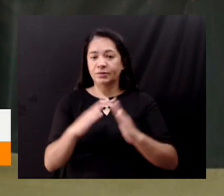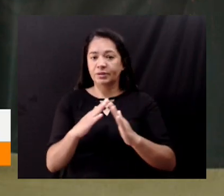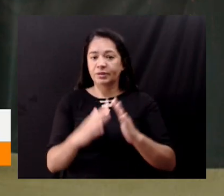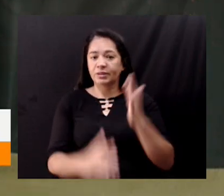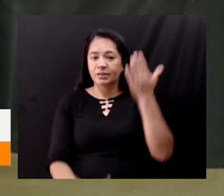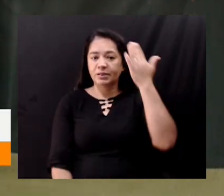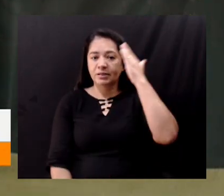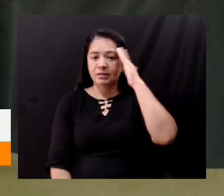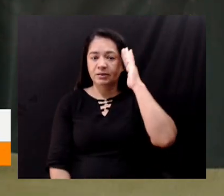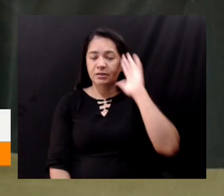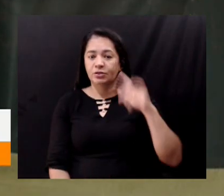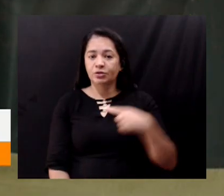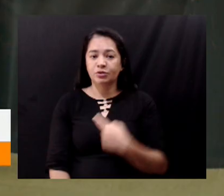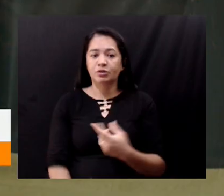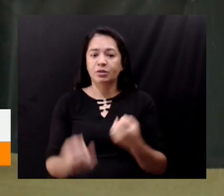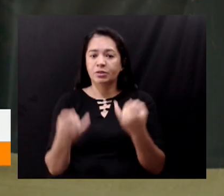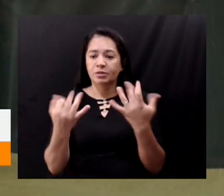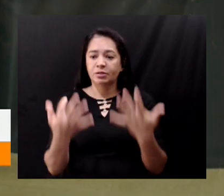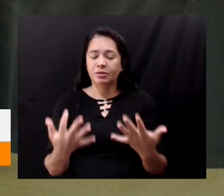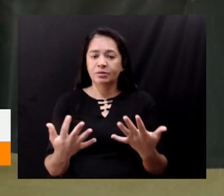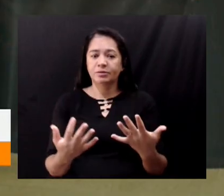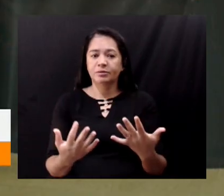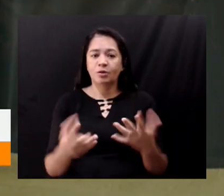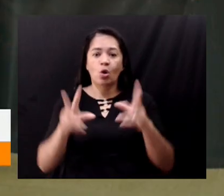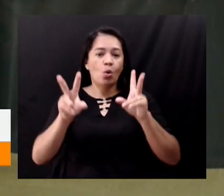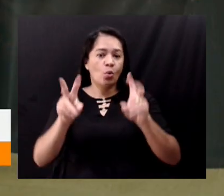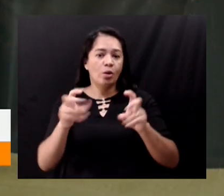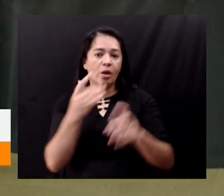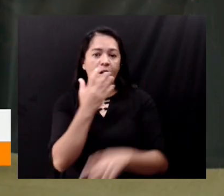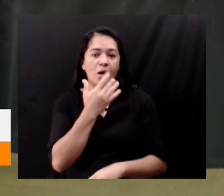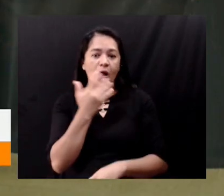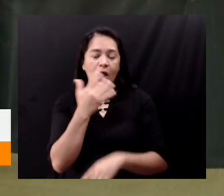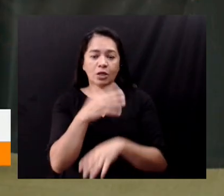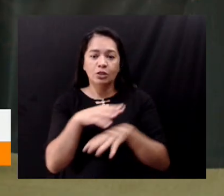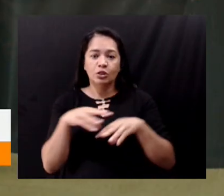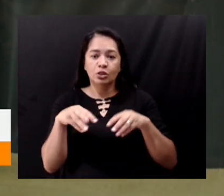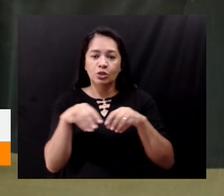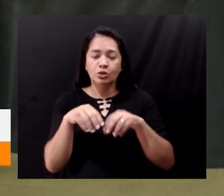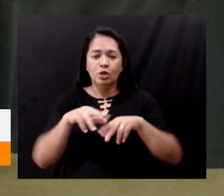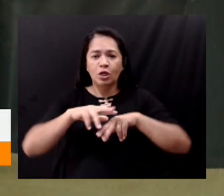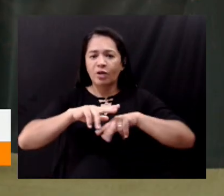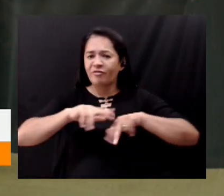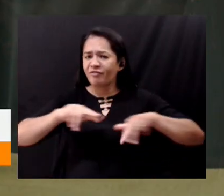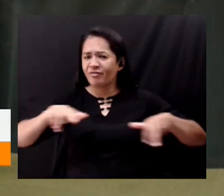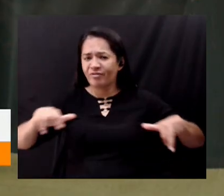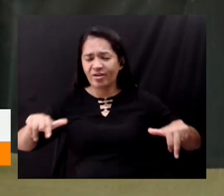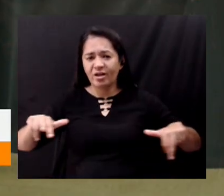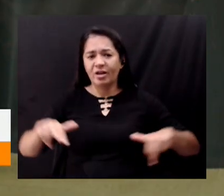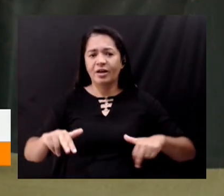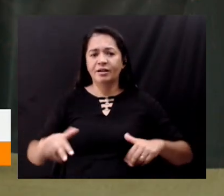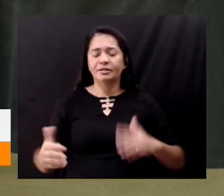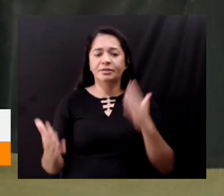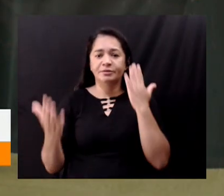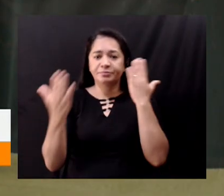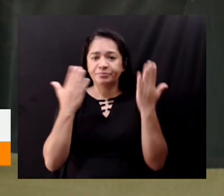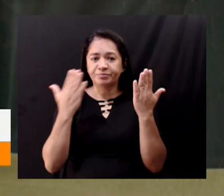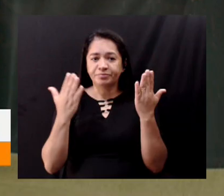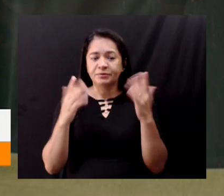aí do doce, né, para a criança, na questão psicológica, a Micaela respondeu. Agora, na